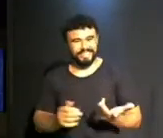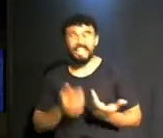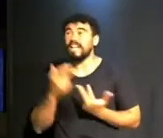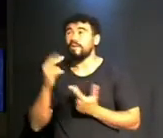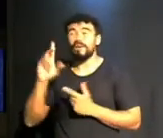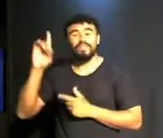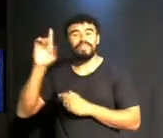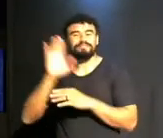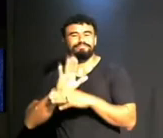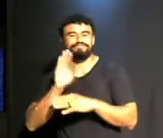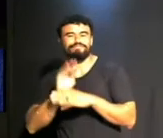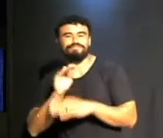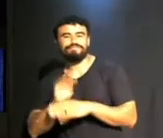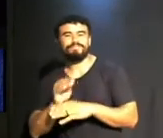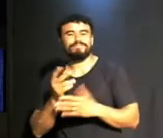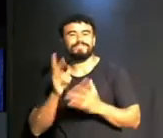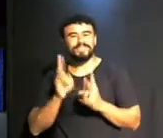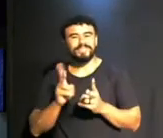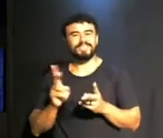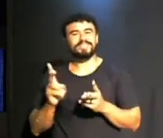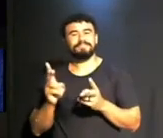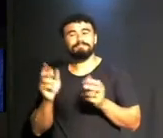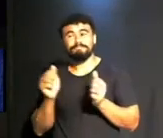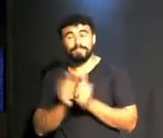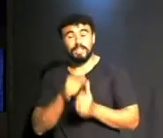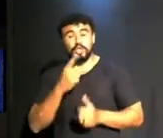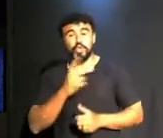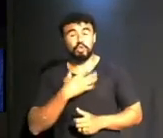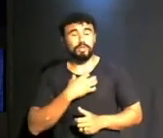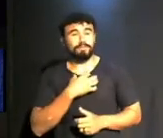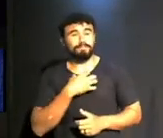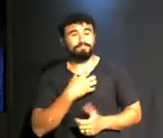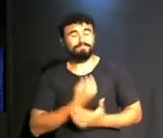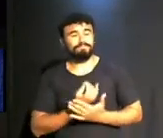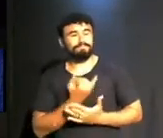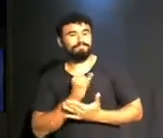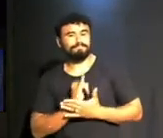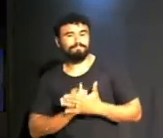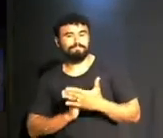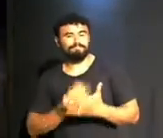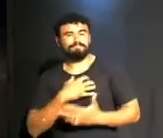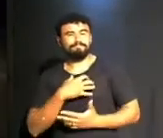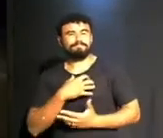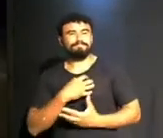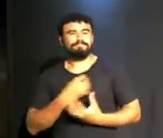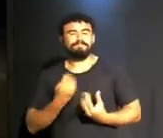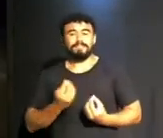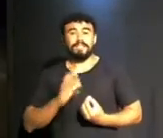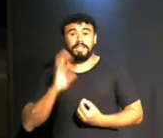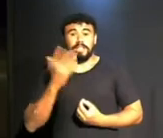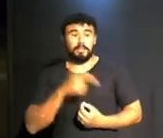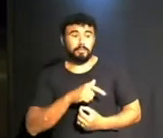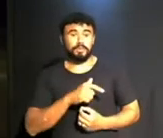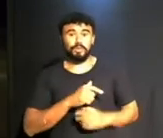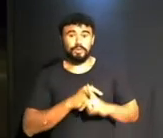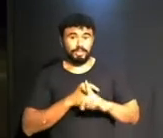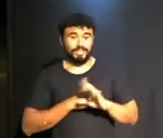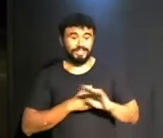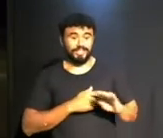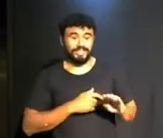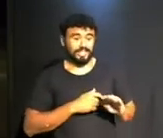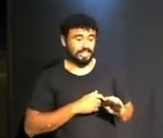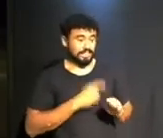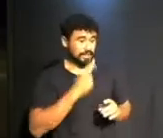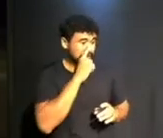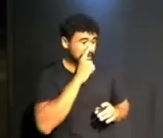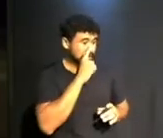que tá junto é aquela expressão que sua alma clama Diante Do perigo na infância e você vê